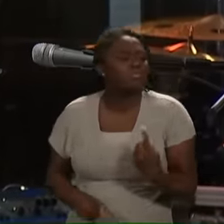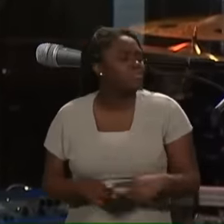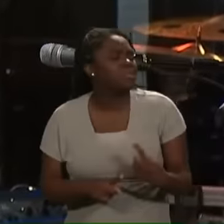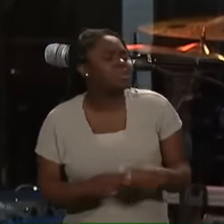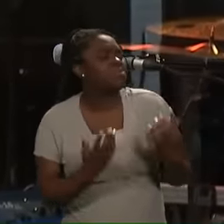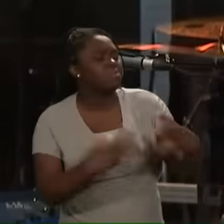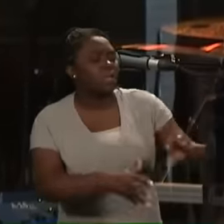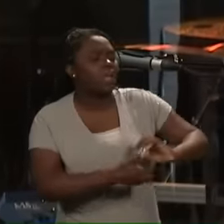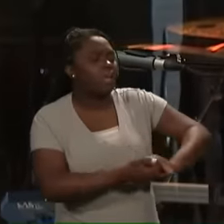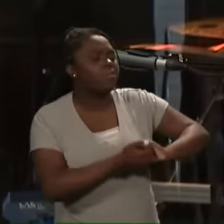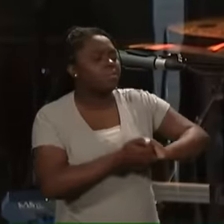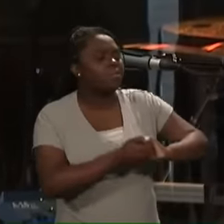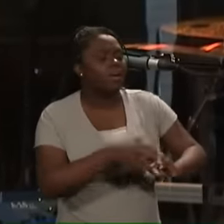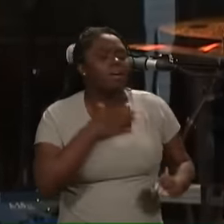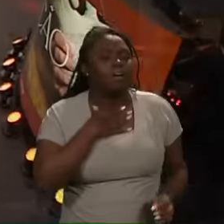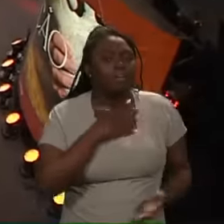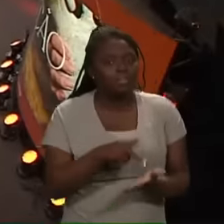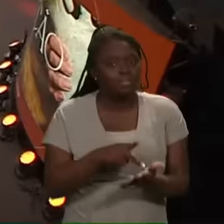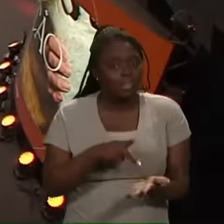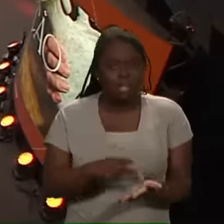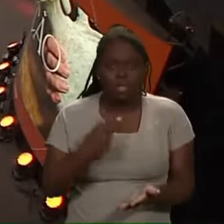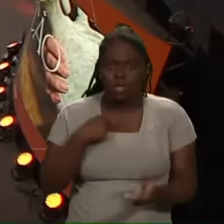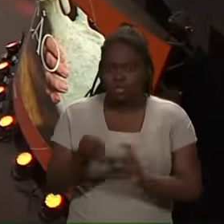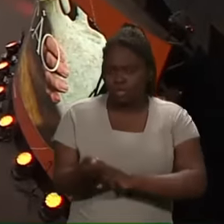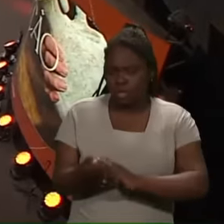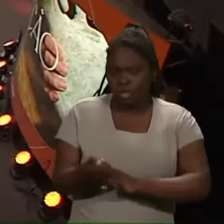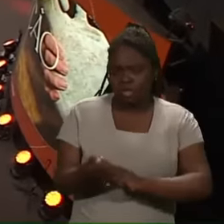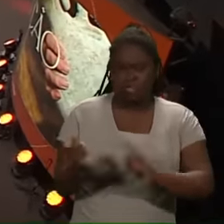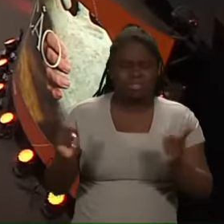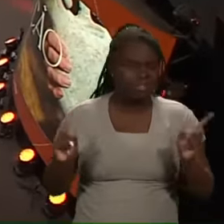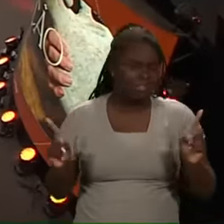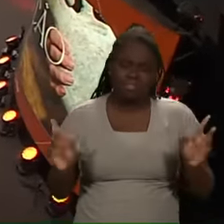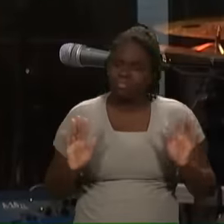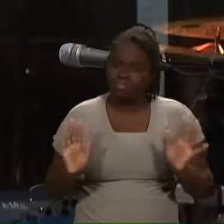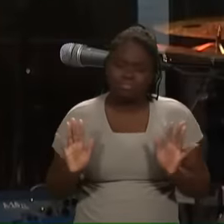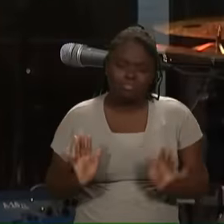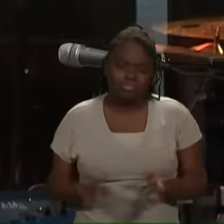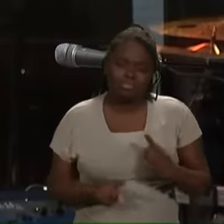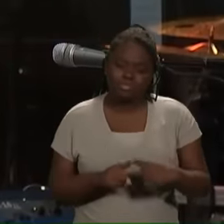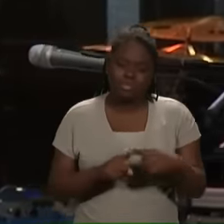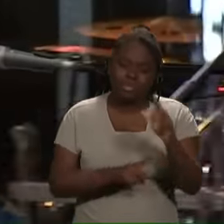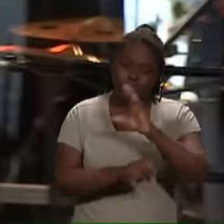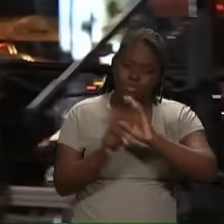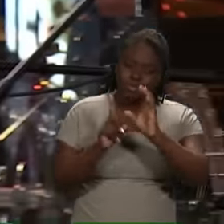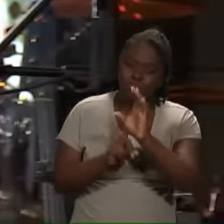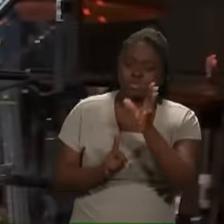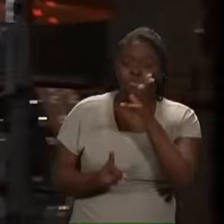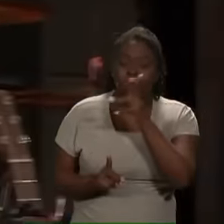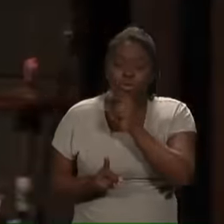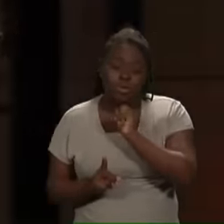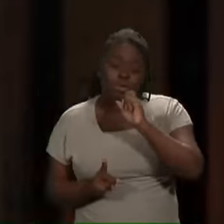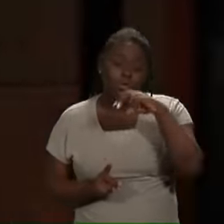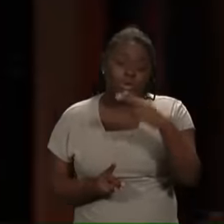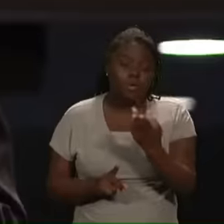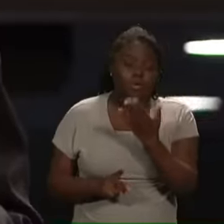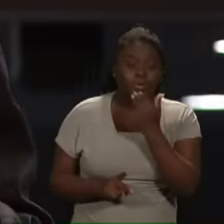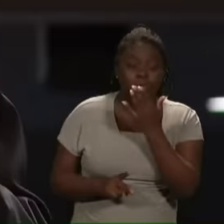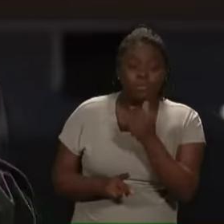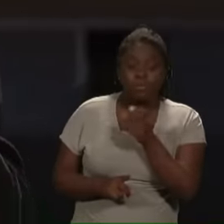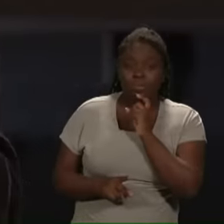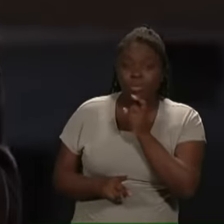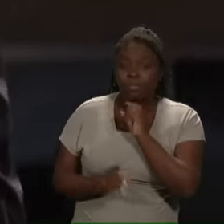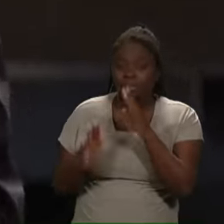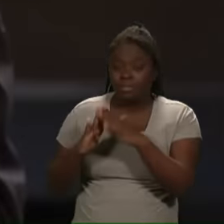quer segurar minha mão? Não é que eu fico com raiva dele, nada disso, ou porque o culto demorou muito, ou porque a comida vai esfriar em